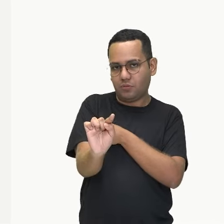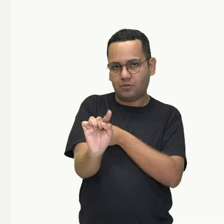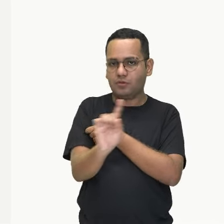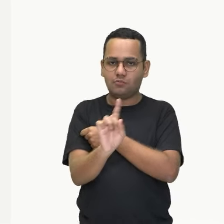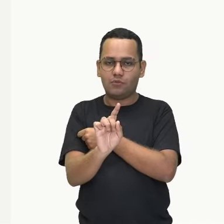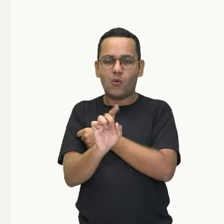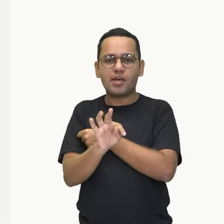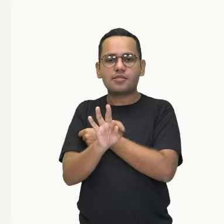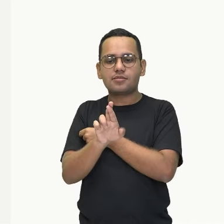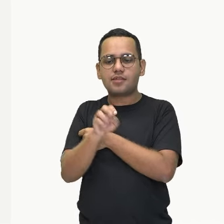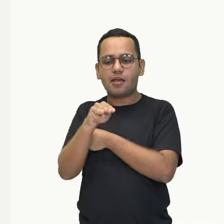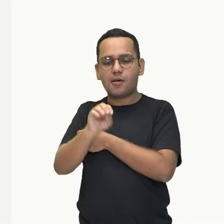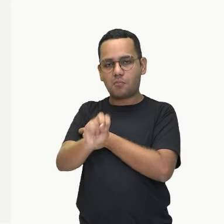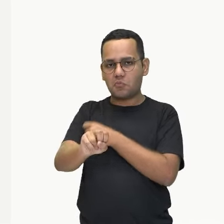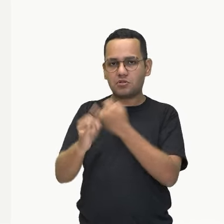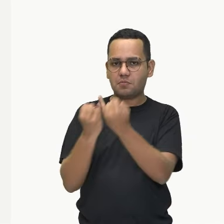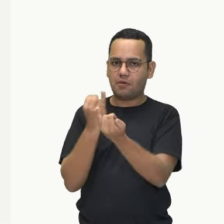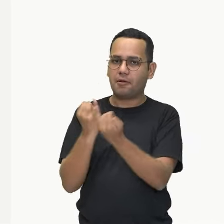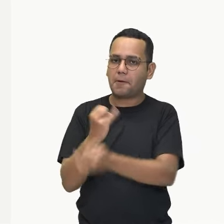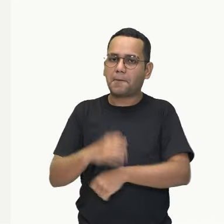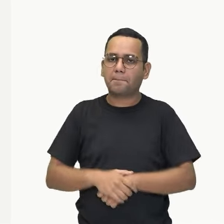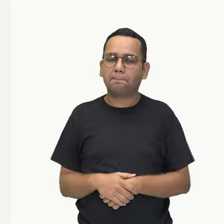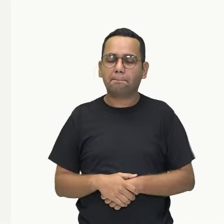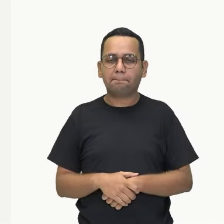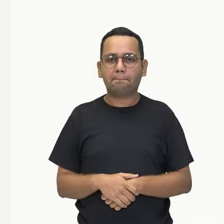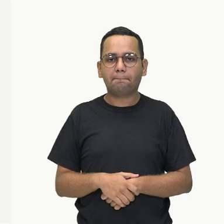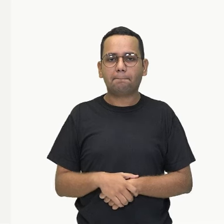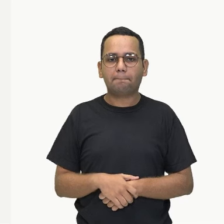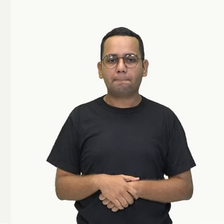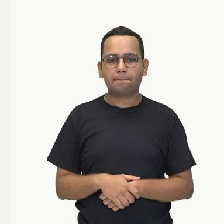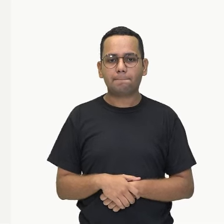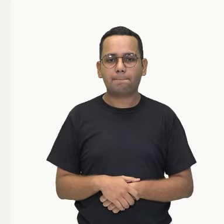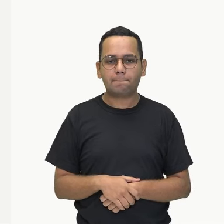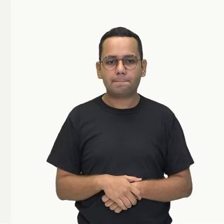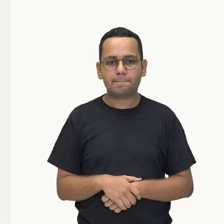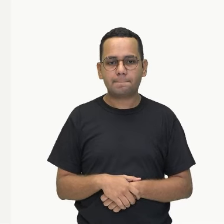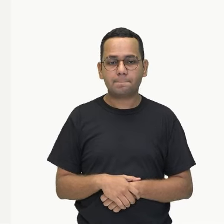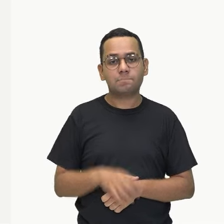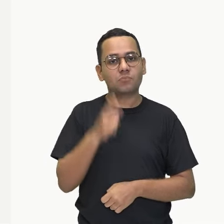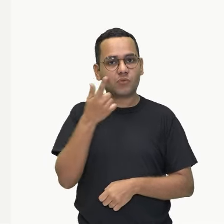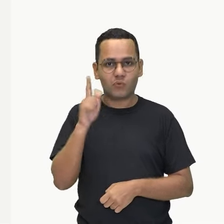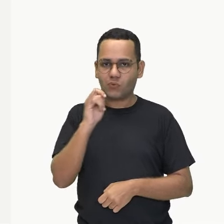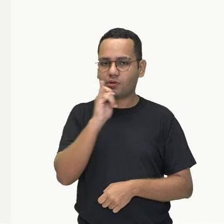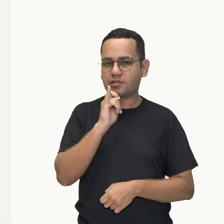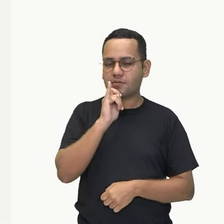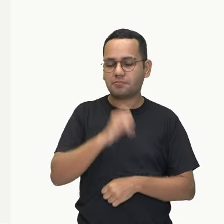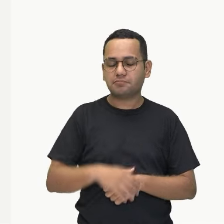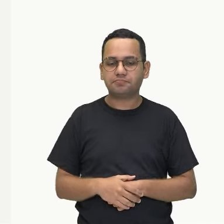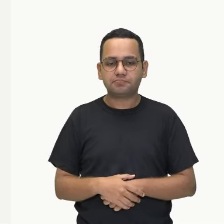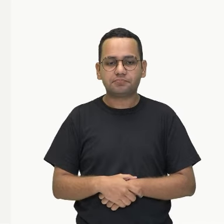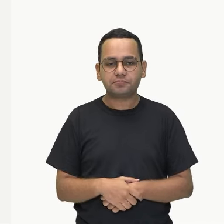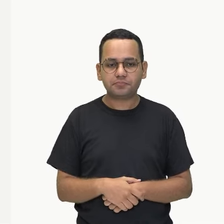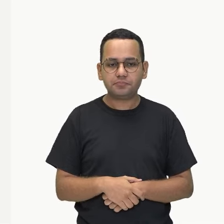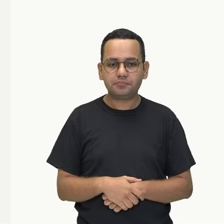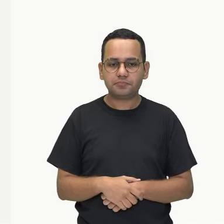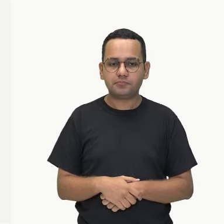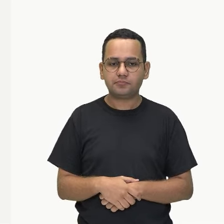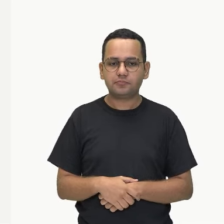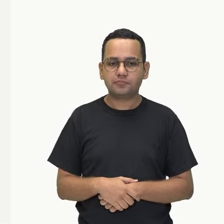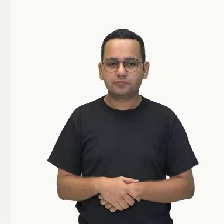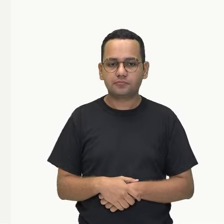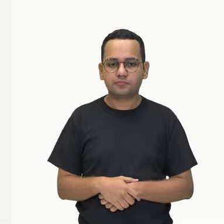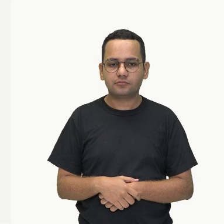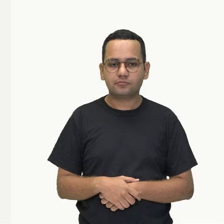não são termos semelhantes. Ao contrário, por exemplo, se eu pegar